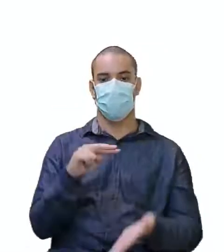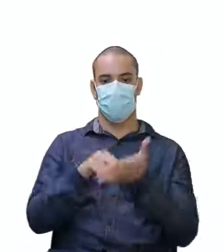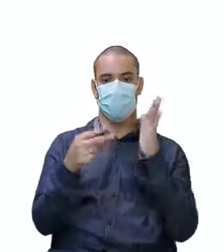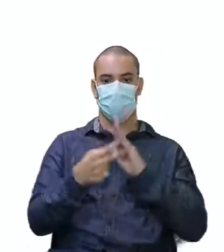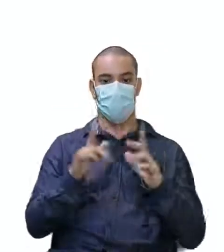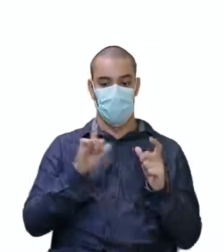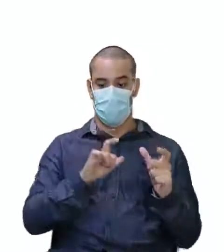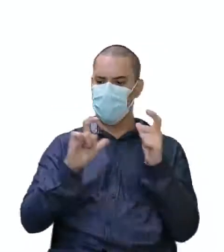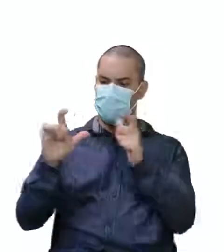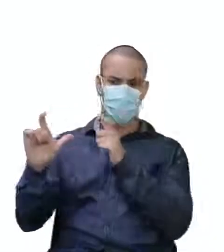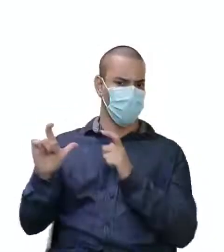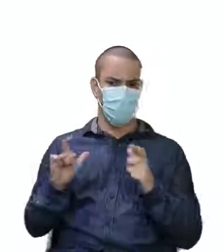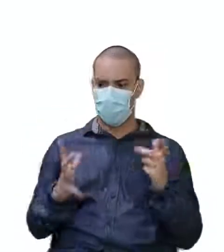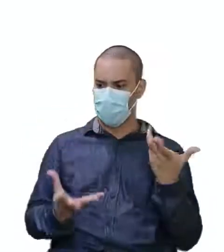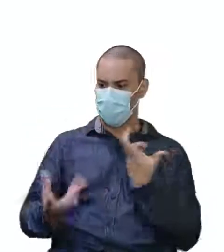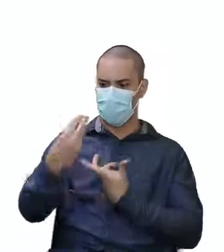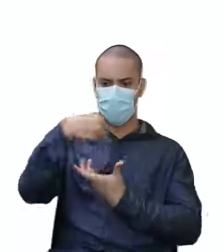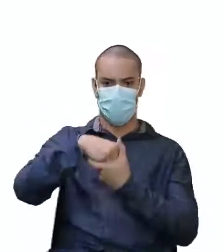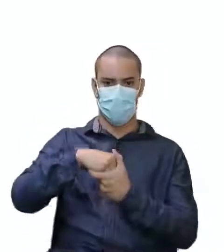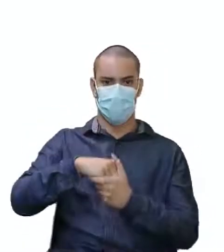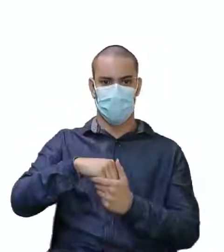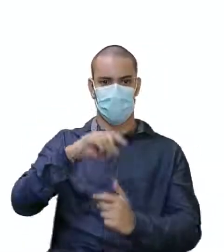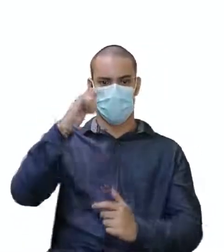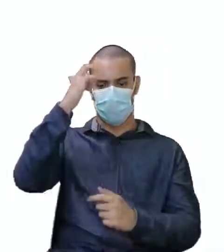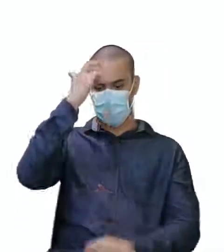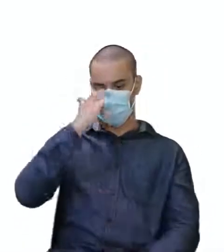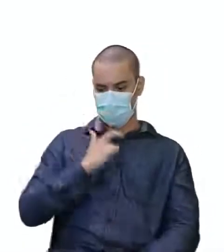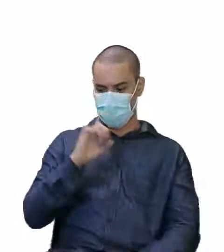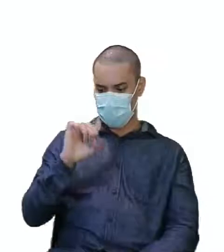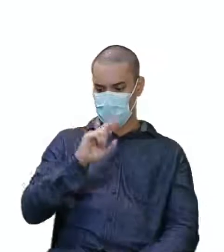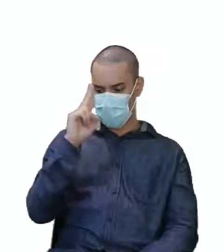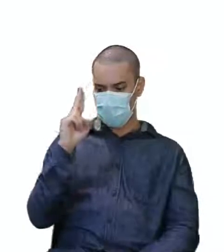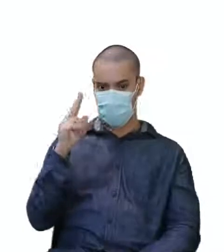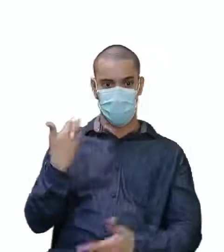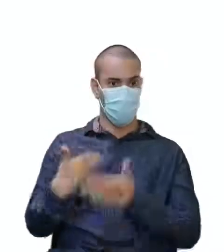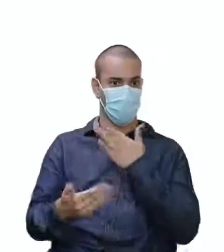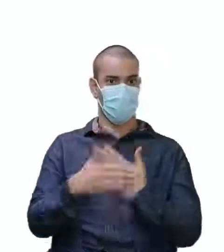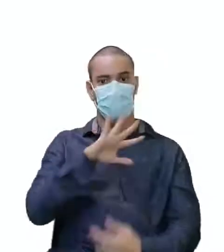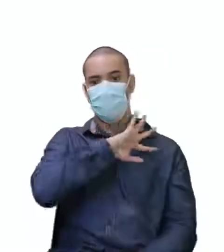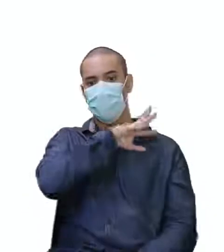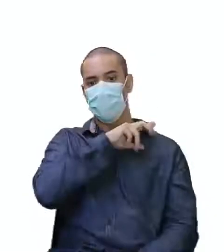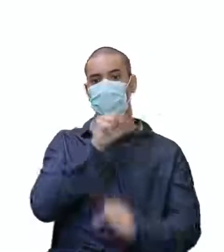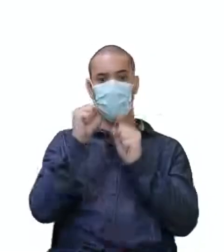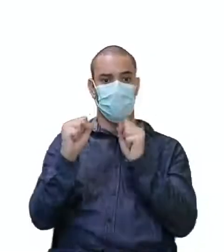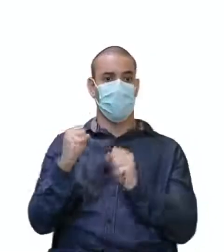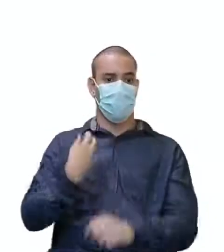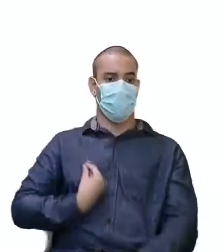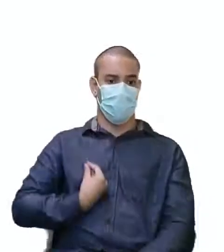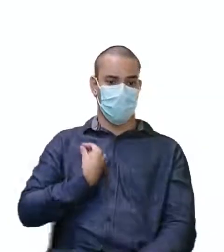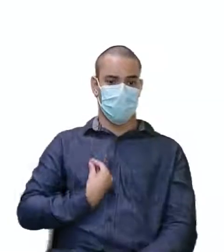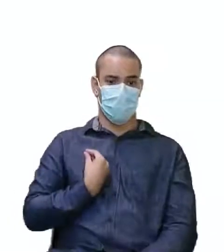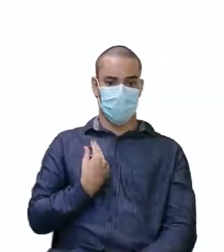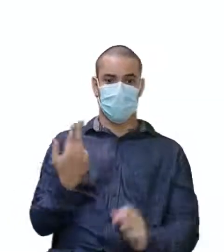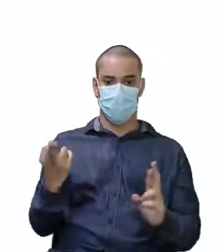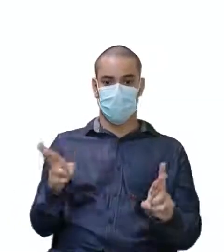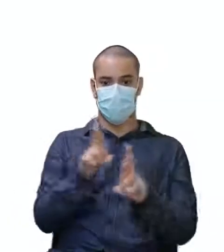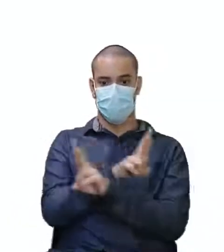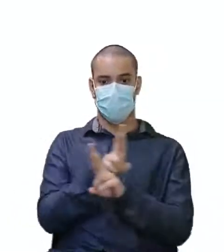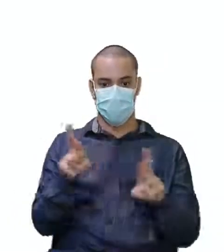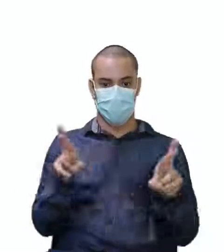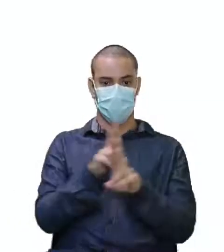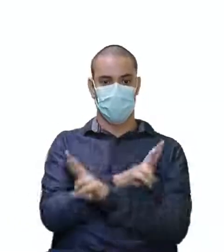Seriam todos os locais onde um indivíduo de uma espécie pode viver, sendo relacionadas